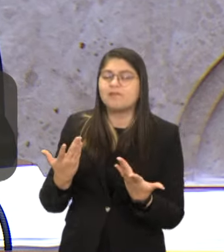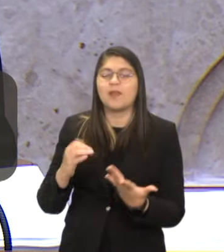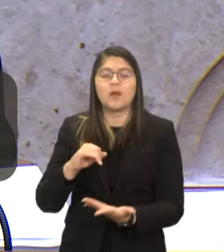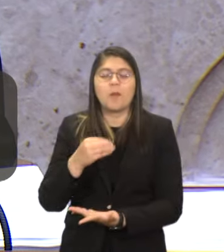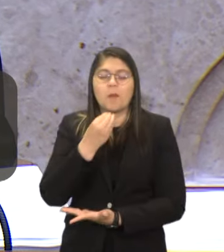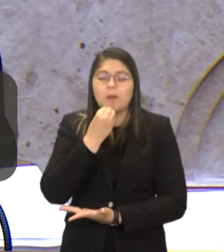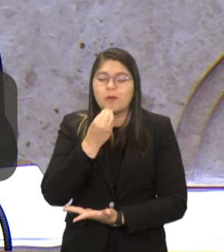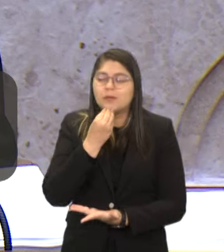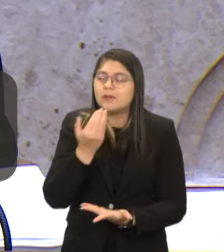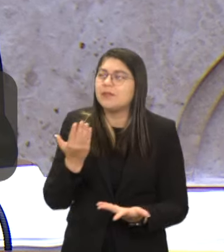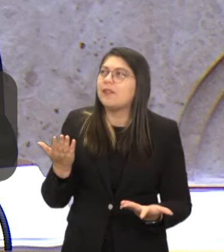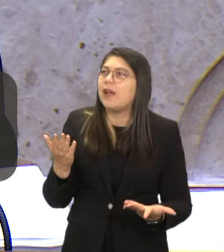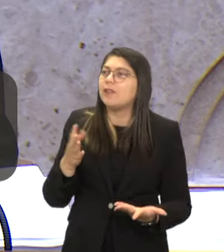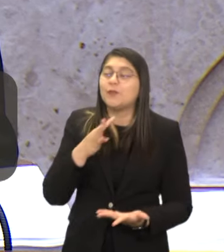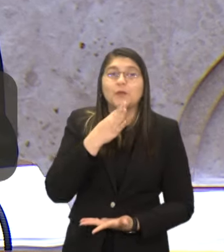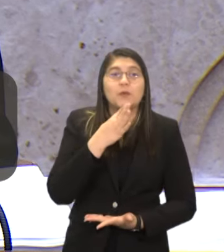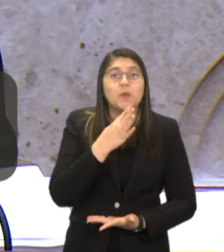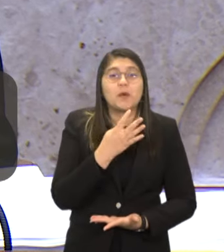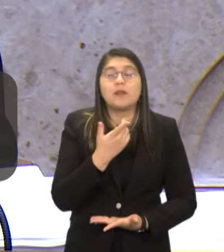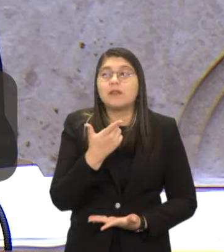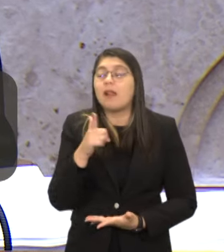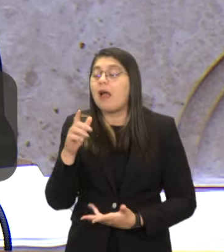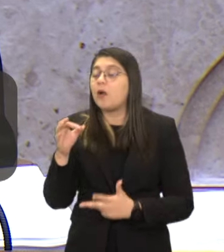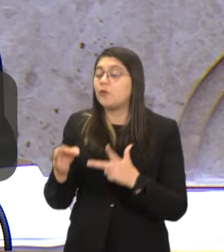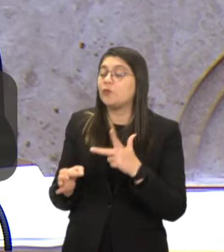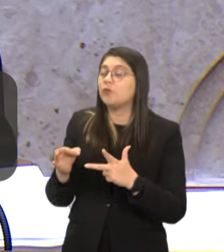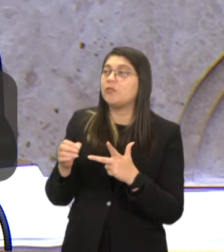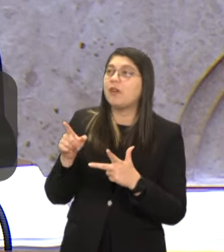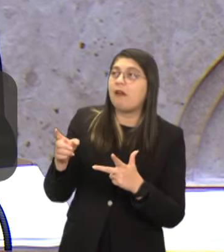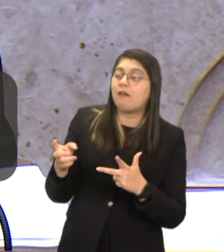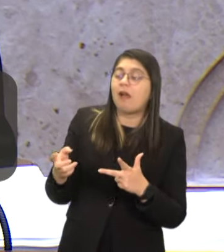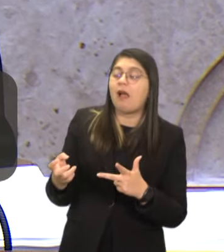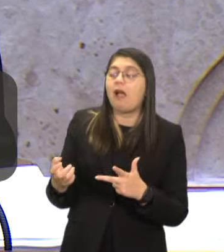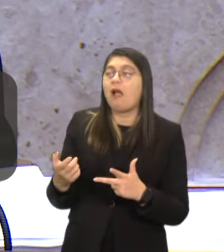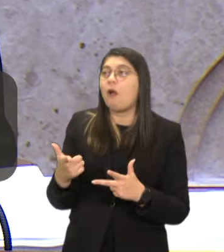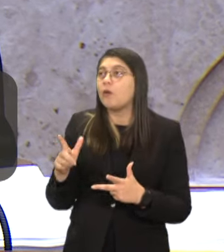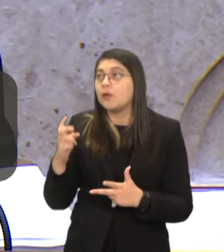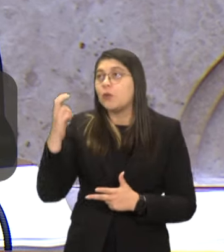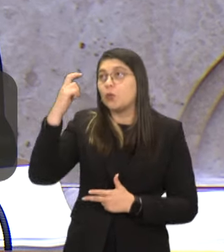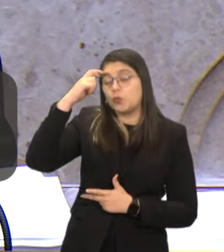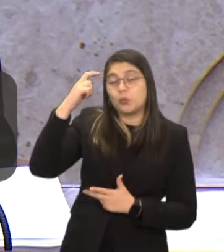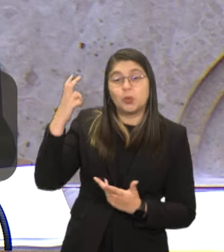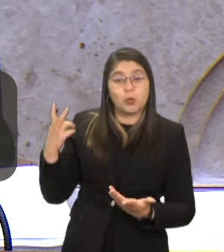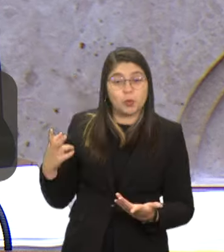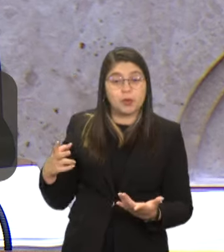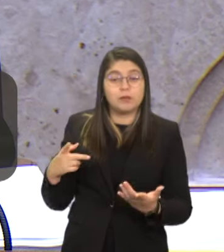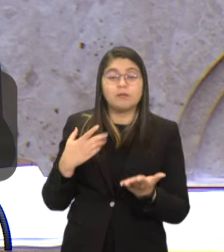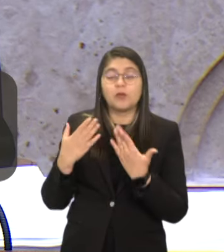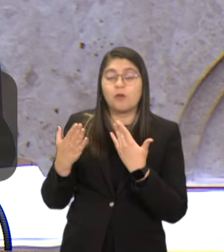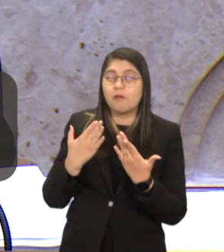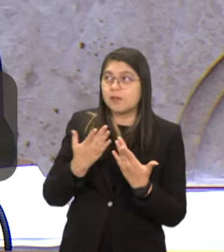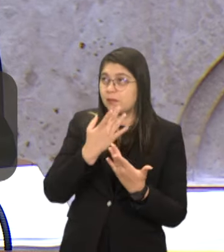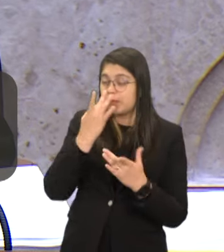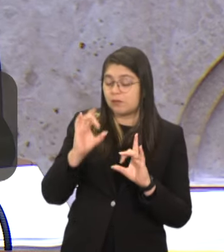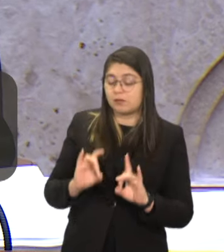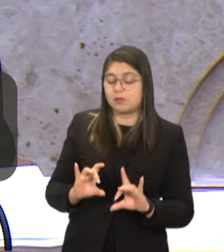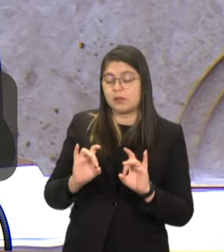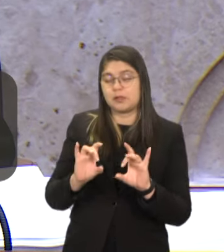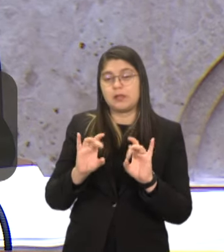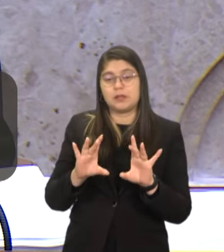oportunidade de conhecer outro judiciário, de conhecer outra cultura. E conversei com um especialista